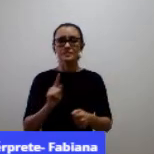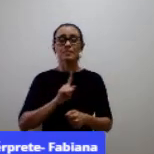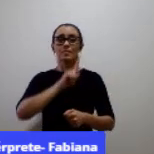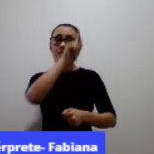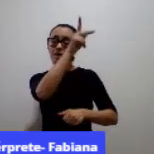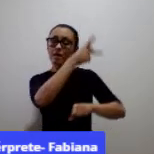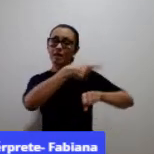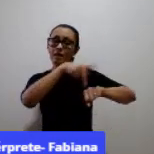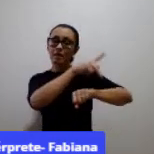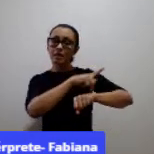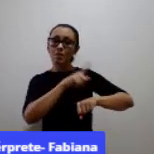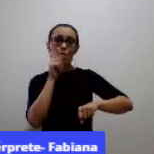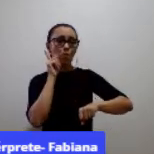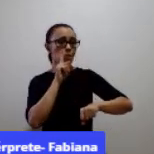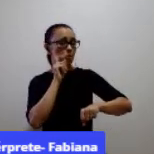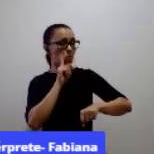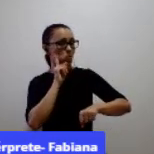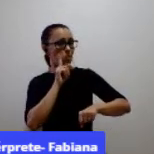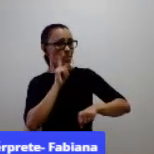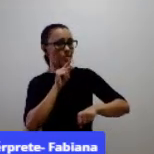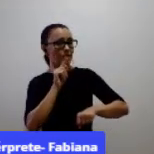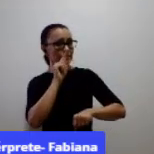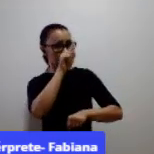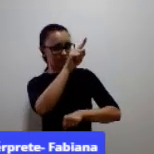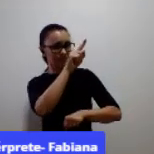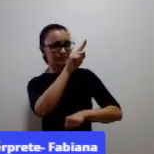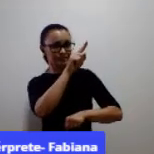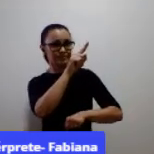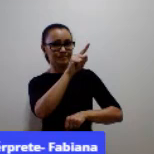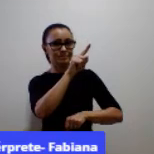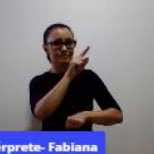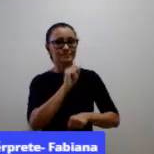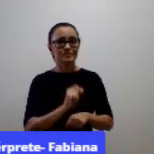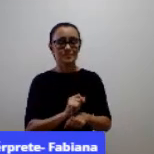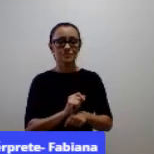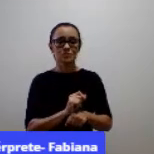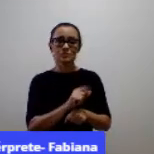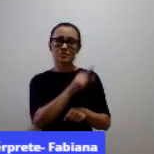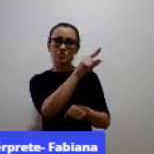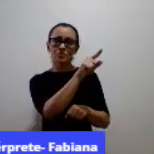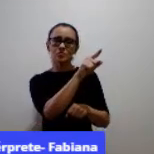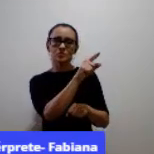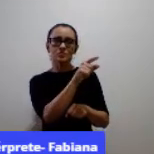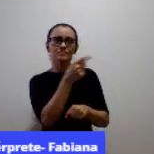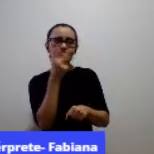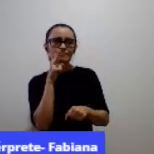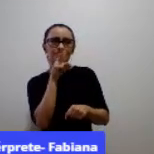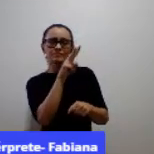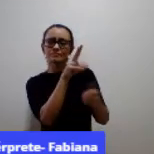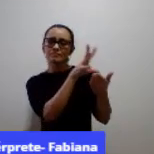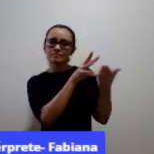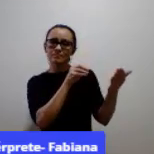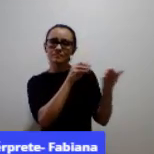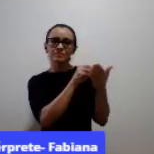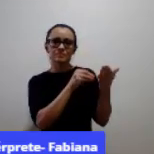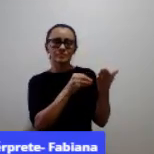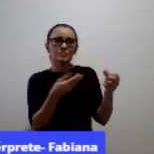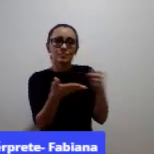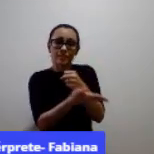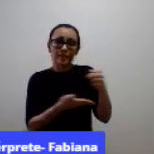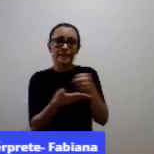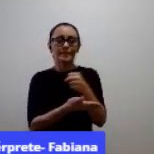Unidos, mais especificamente em Nova York, foi da onde a gente tirou todo esse embasamento, eles